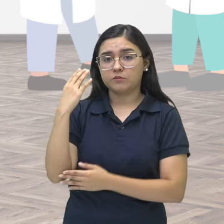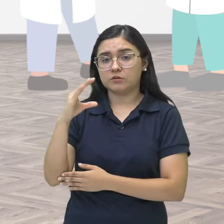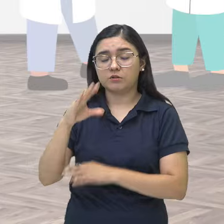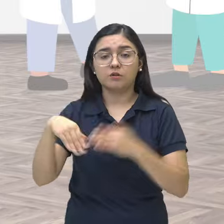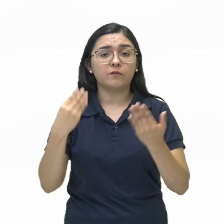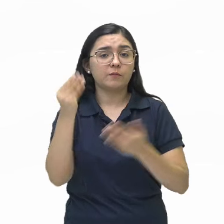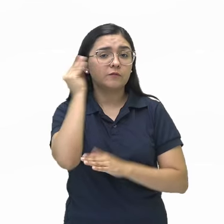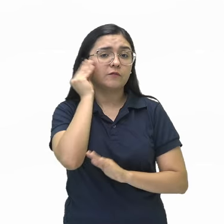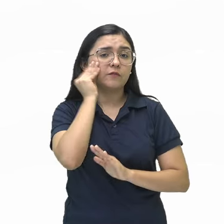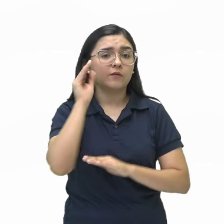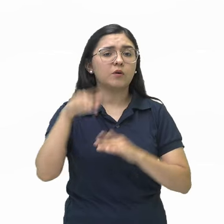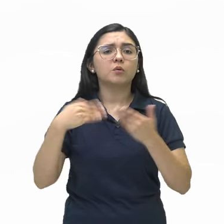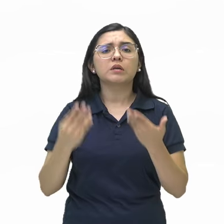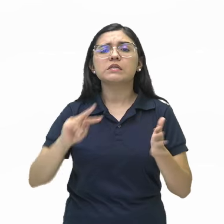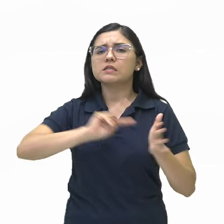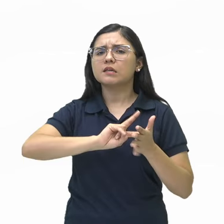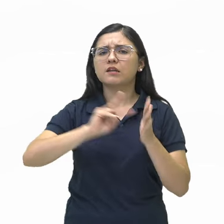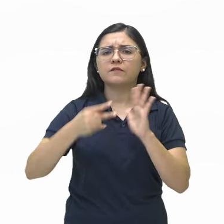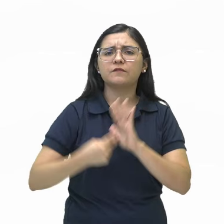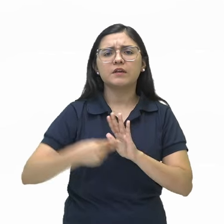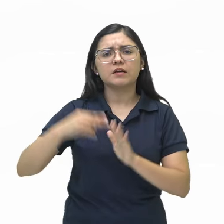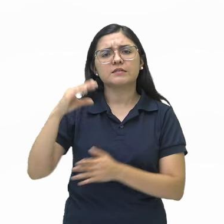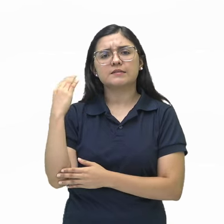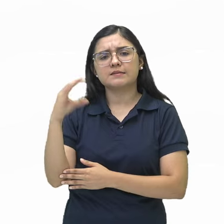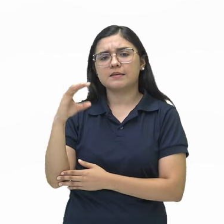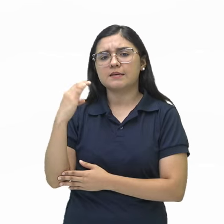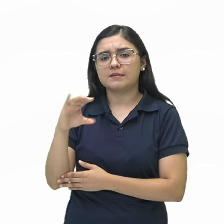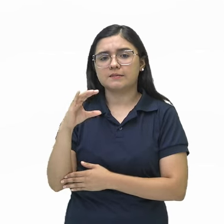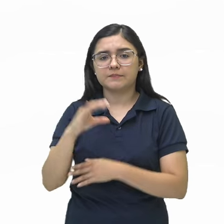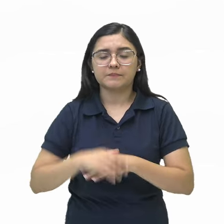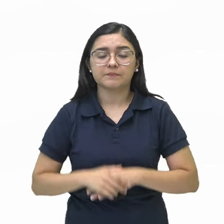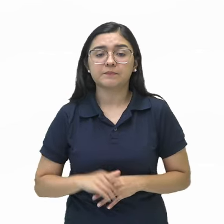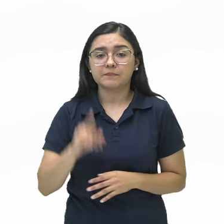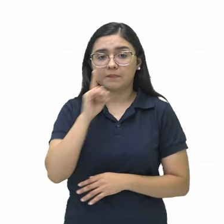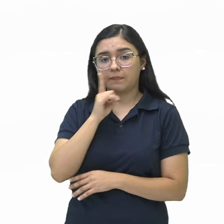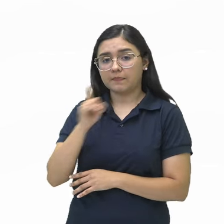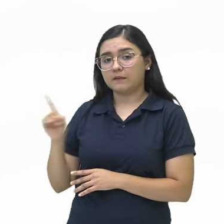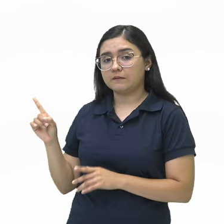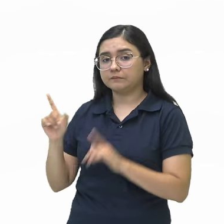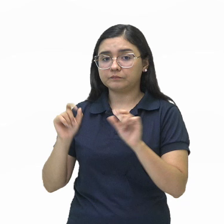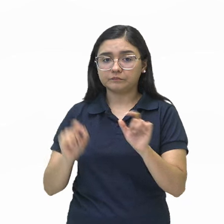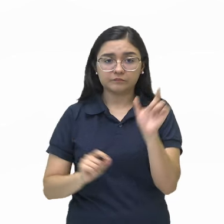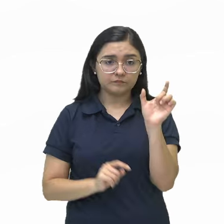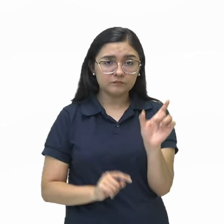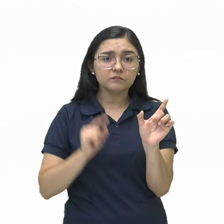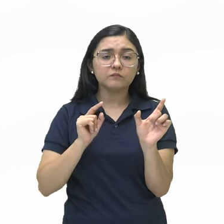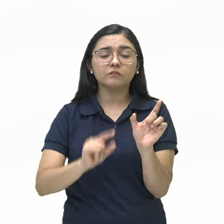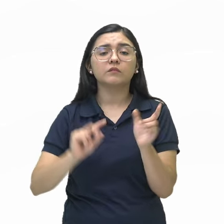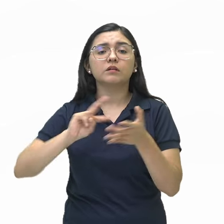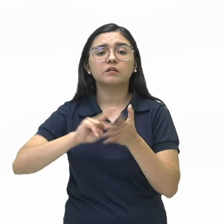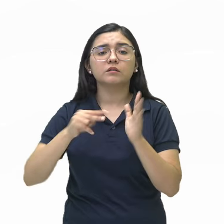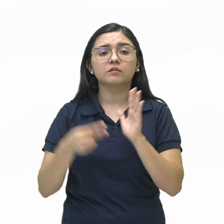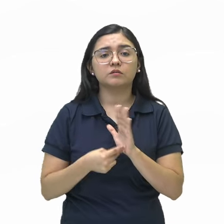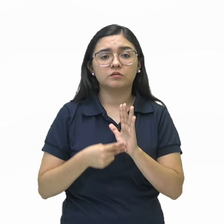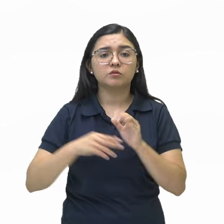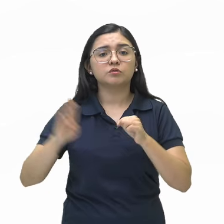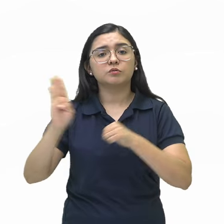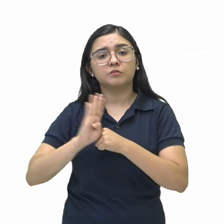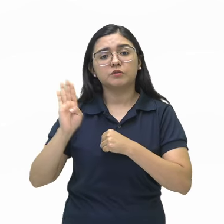é ciência, né? Ciência, trouxe aqui uma etimologia para vocês, é o substantivo